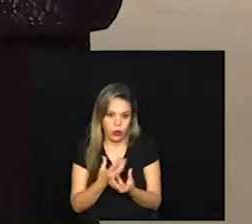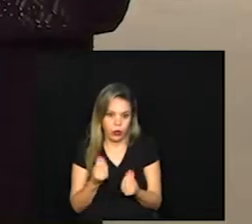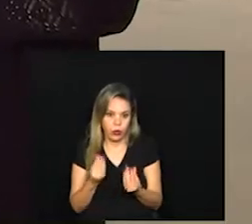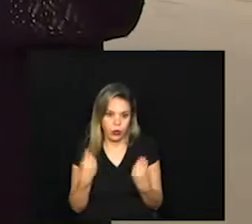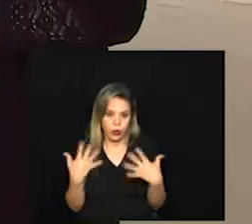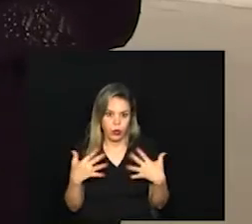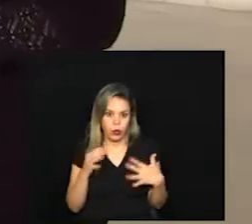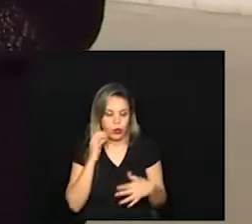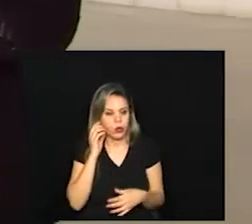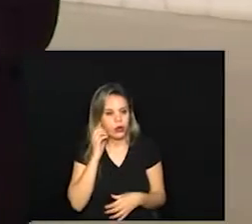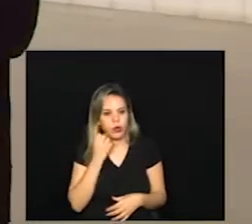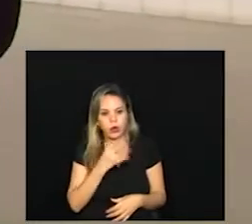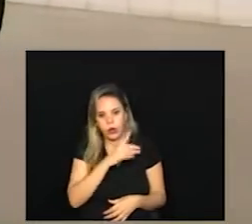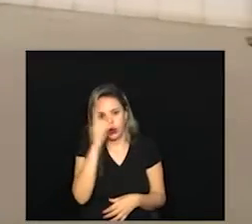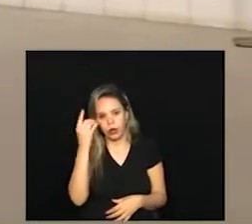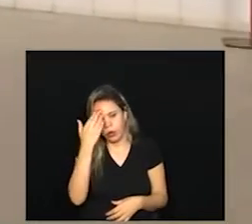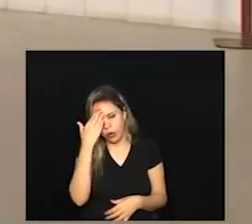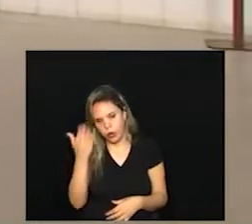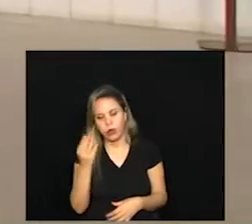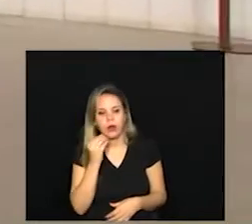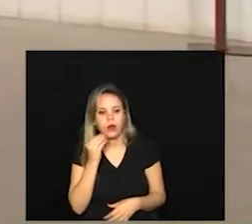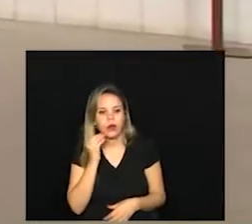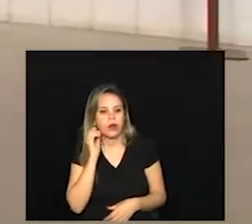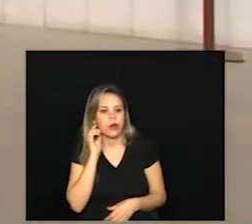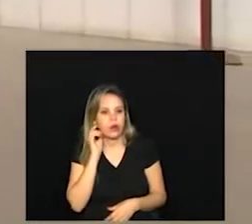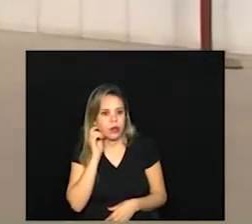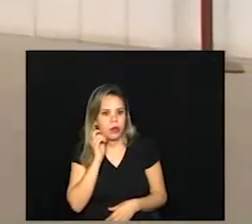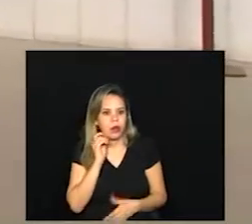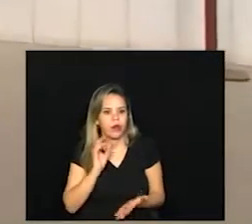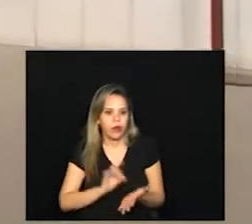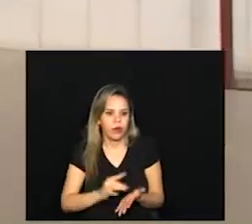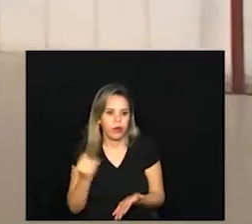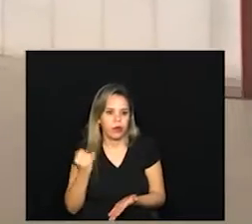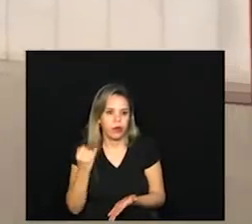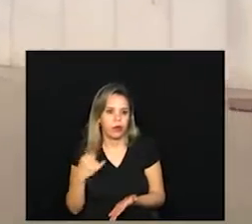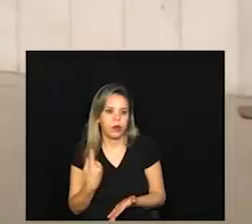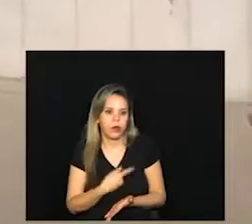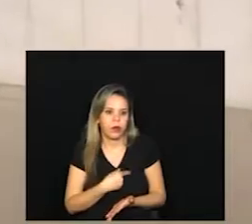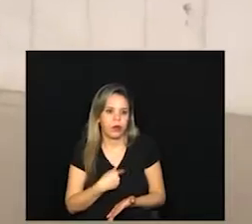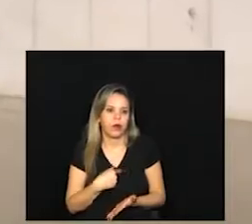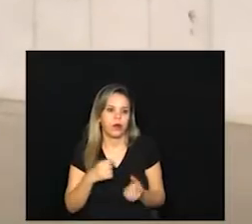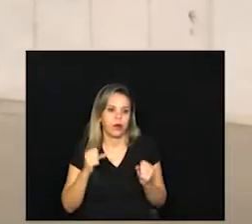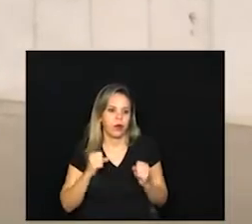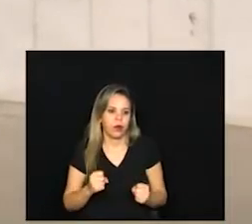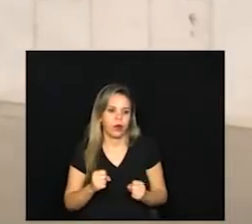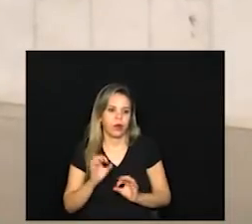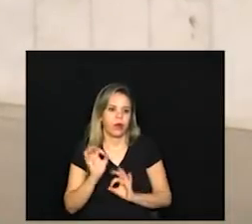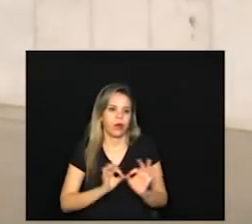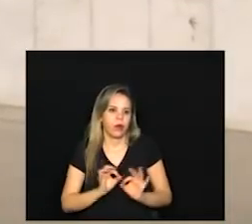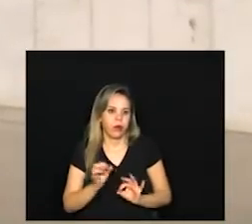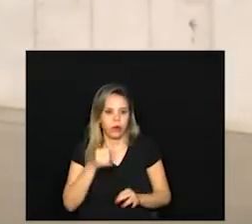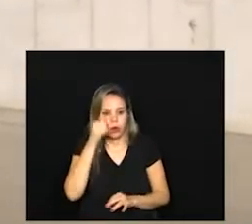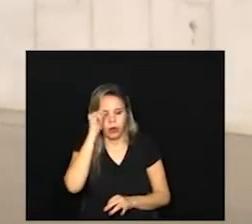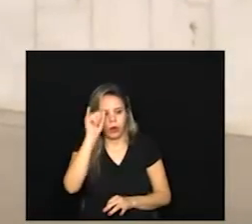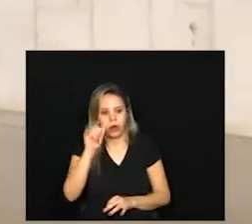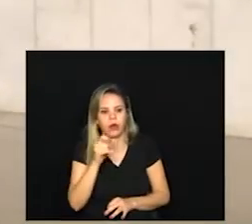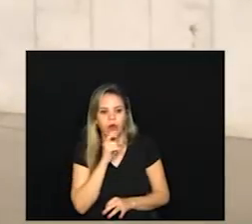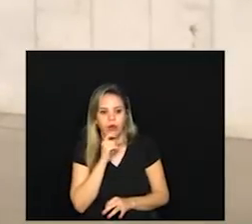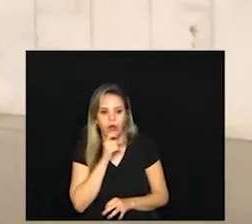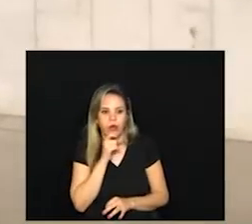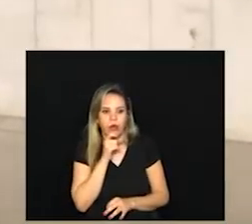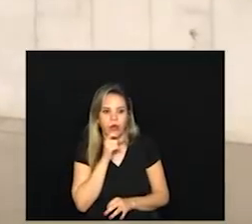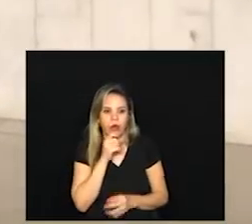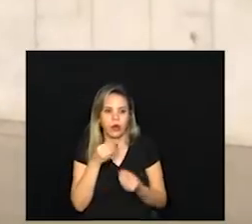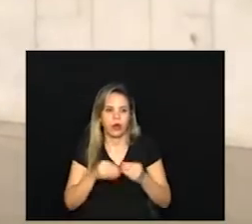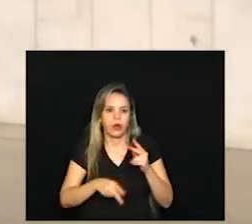né? André, bom dia, agradeço a oportunidade. De fato, é muito importante que nós possamos nos precaver nessa situação. Você disse que às vezes